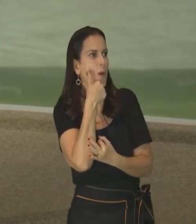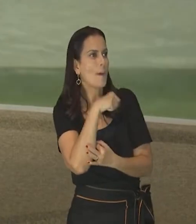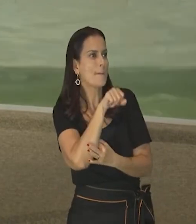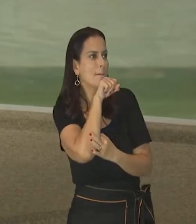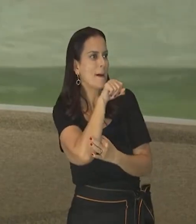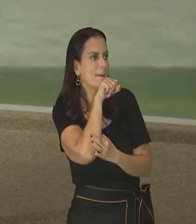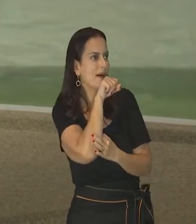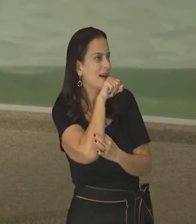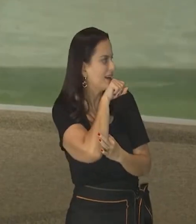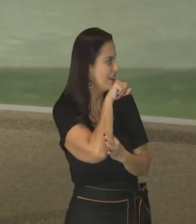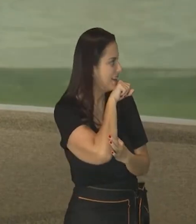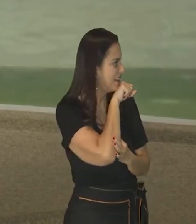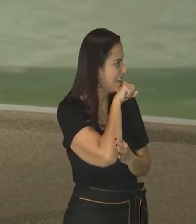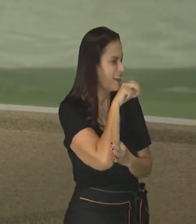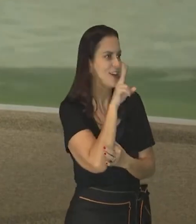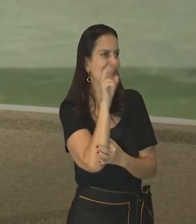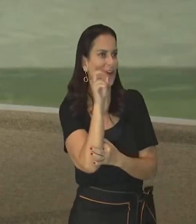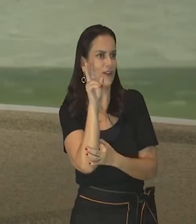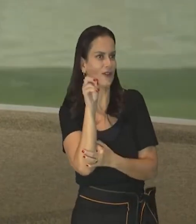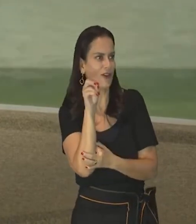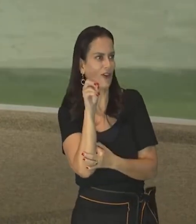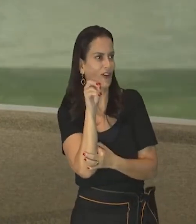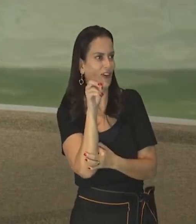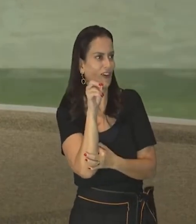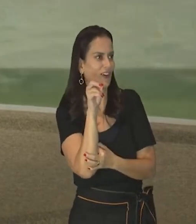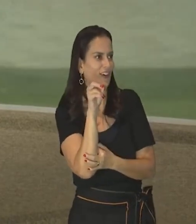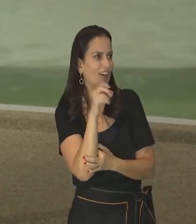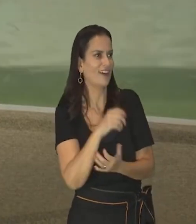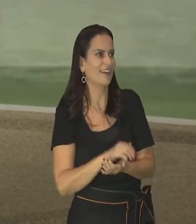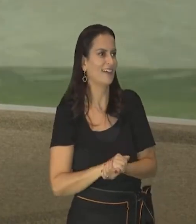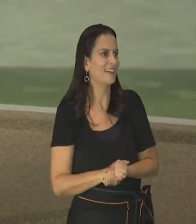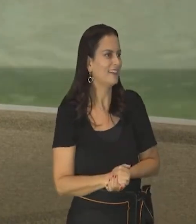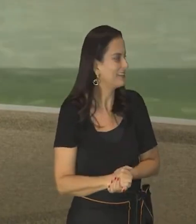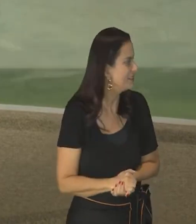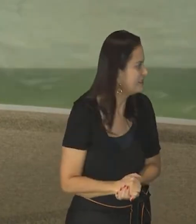parentes, a vovó está aqui,